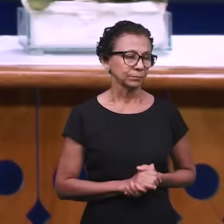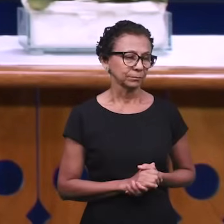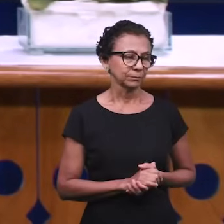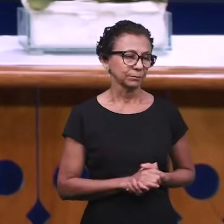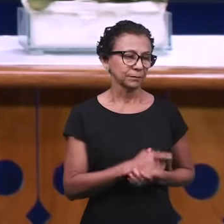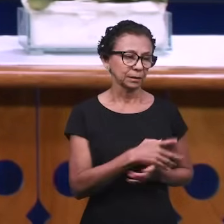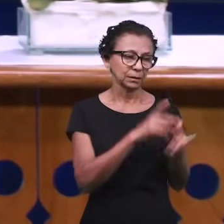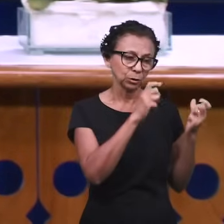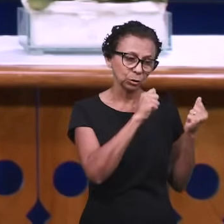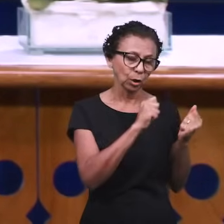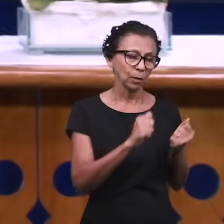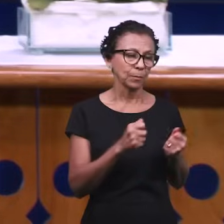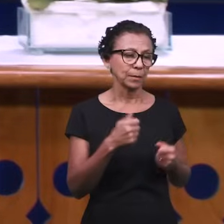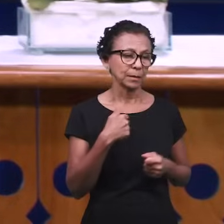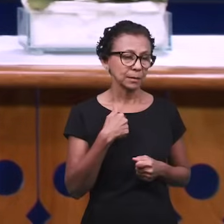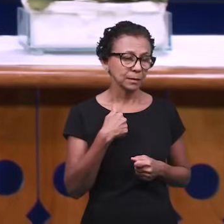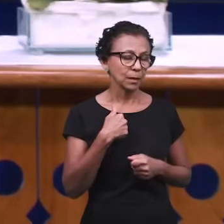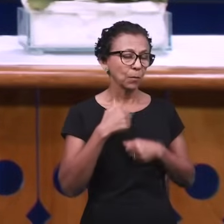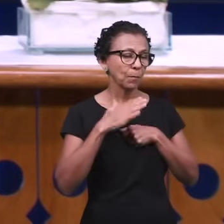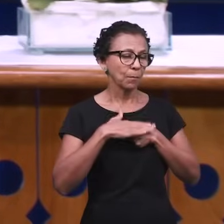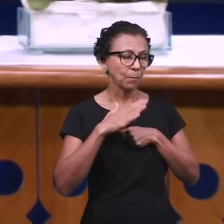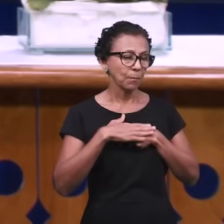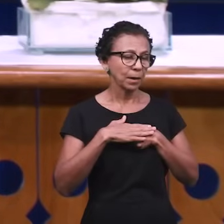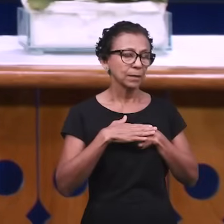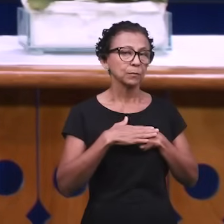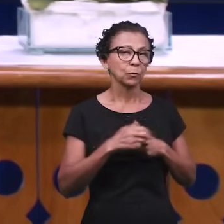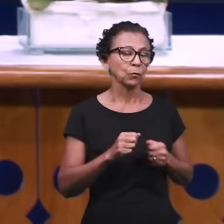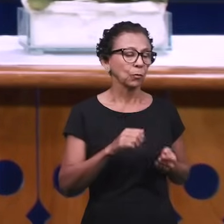do Senhor, ao tocar da última trombeta,